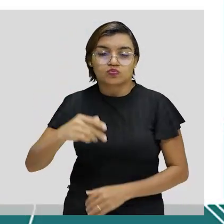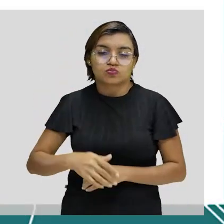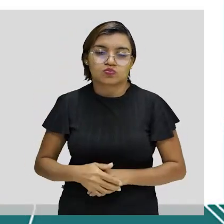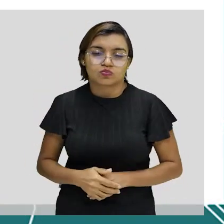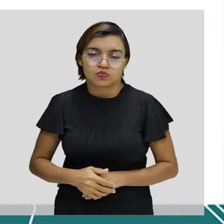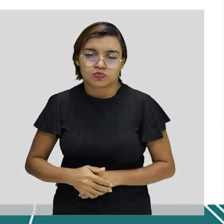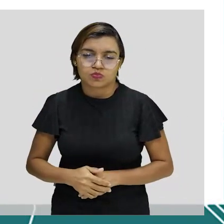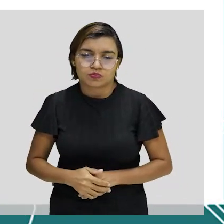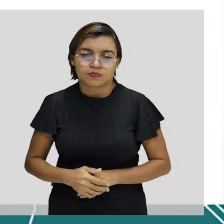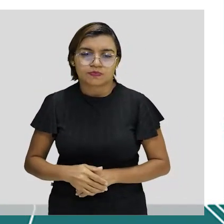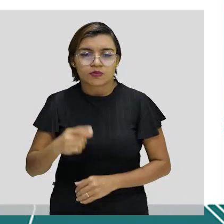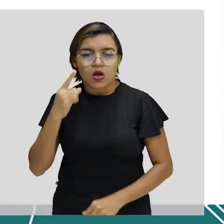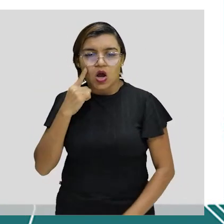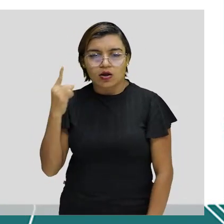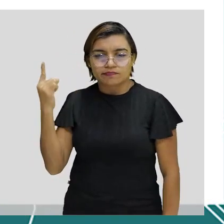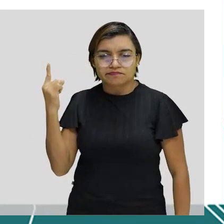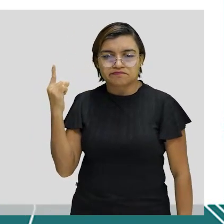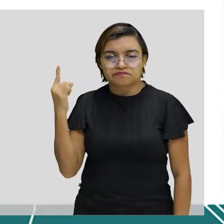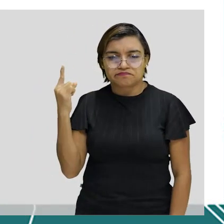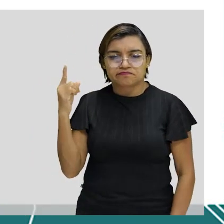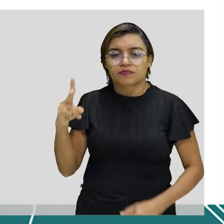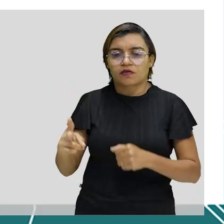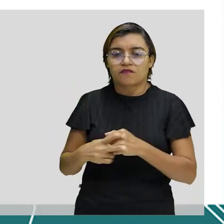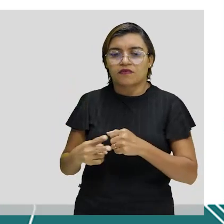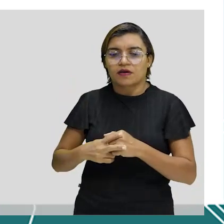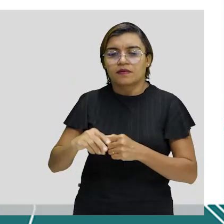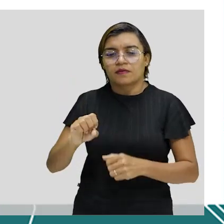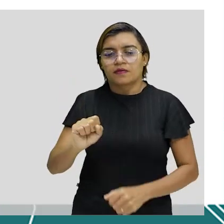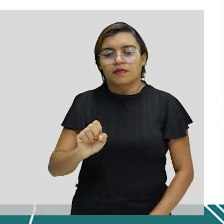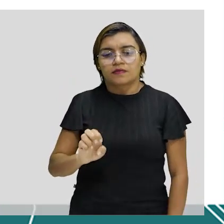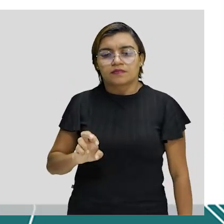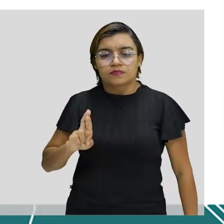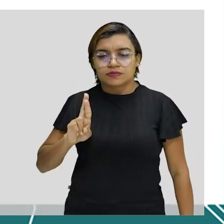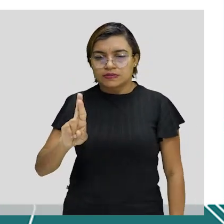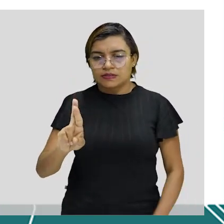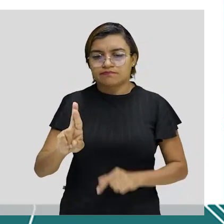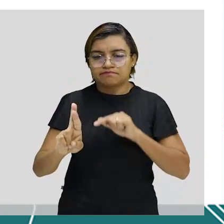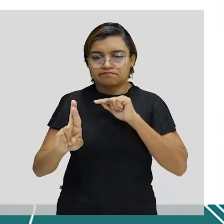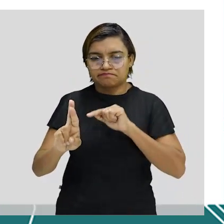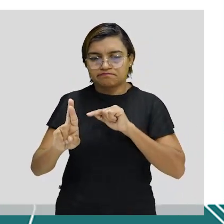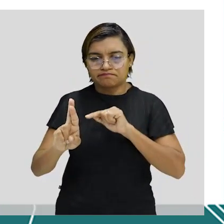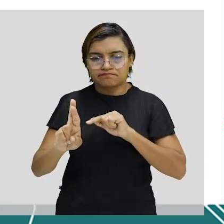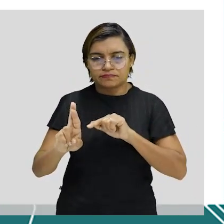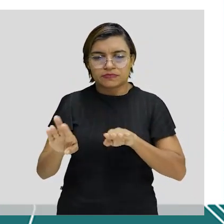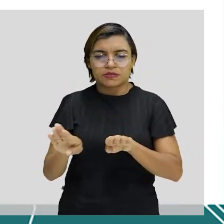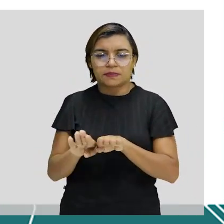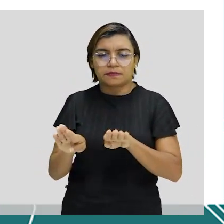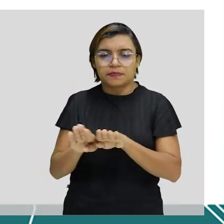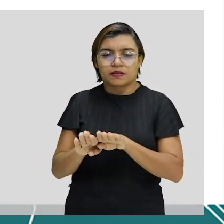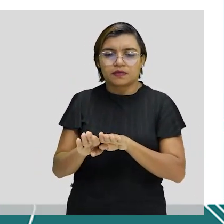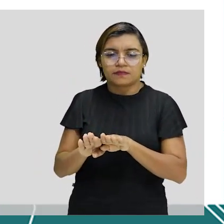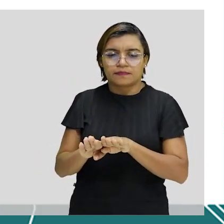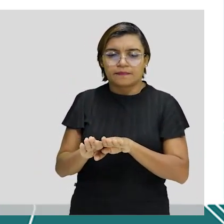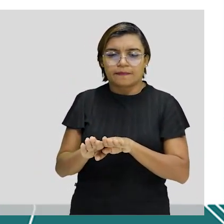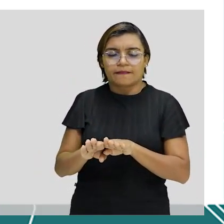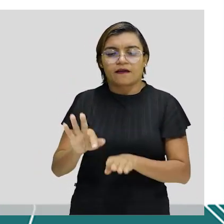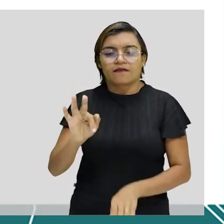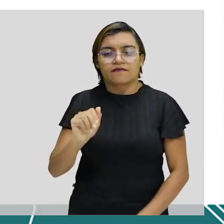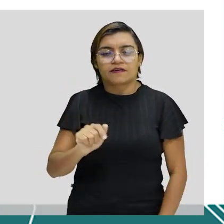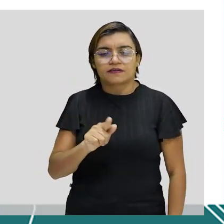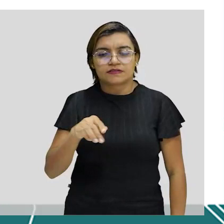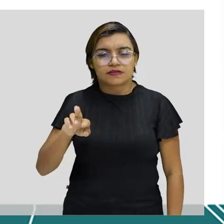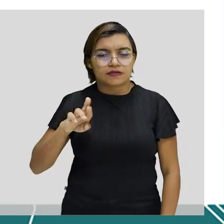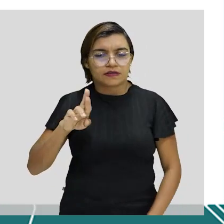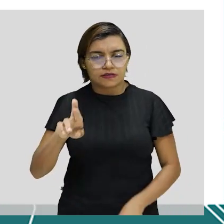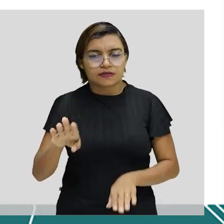verbos ainda, o verbo ser também pode ser impessoal. Então, nós já vimos o verbo haver no sentido de existir, o verbo fazer indicando tempo